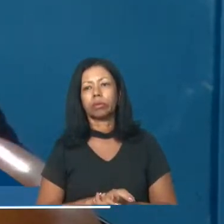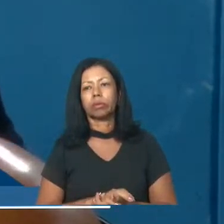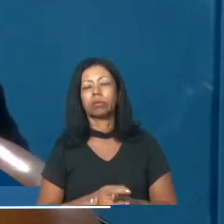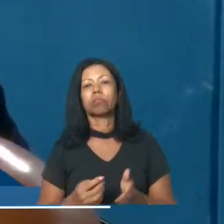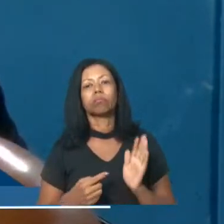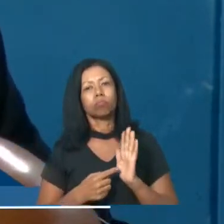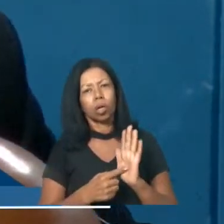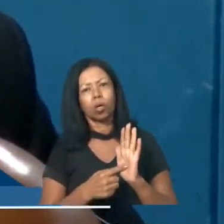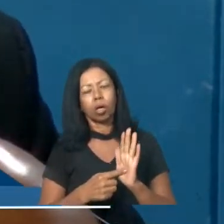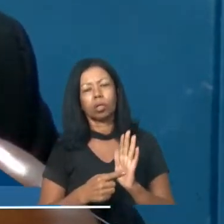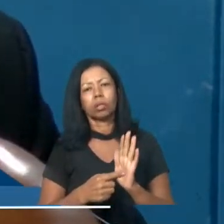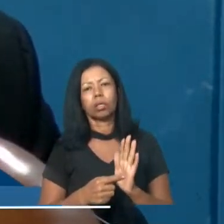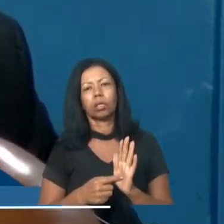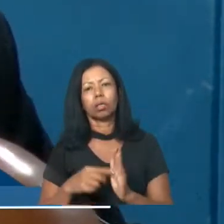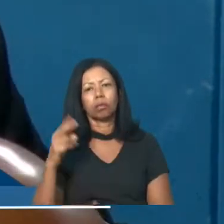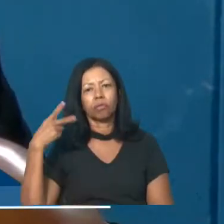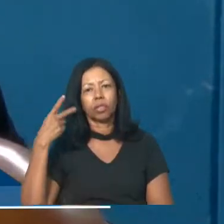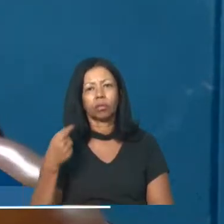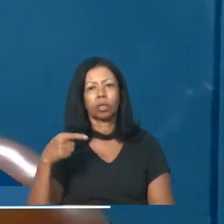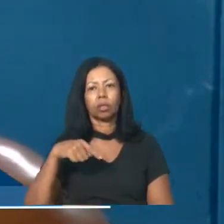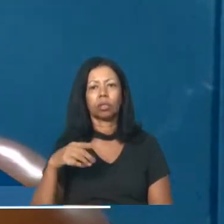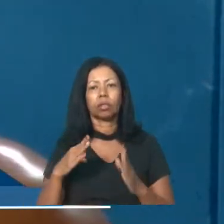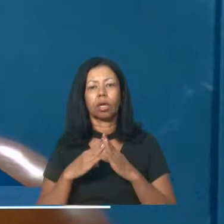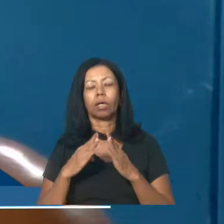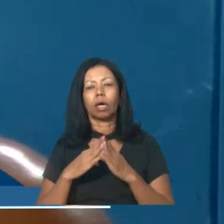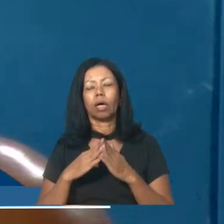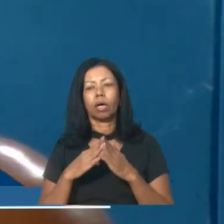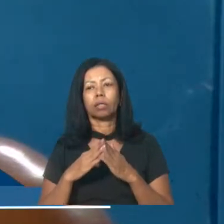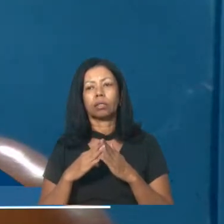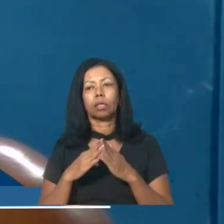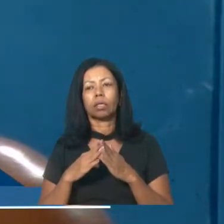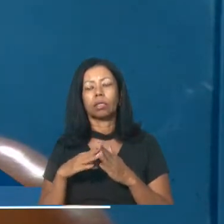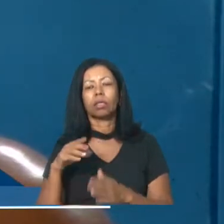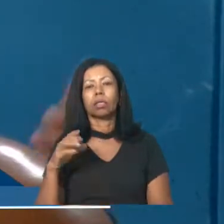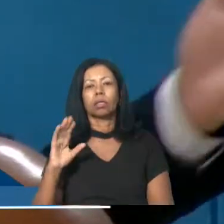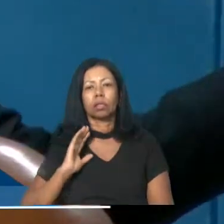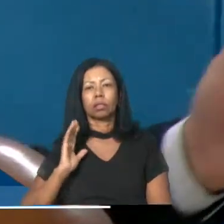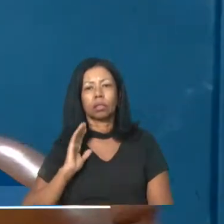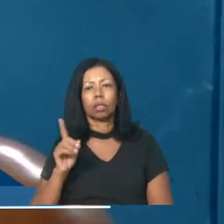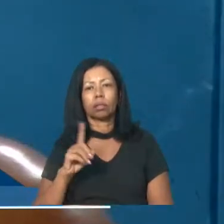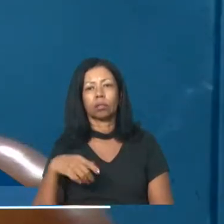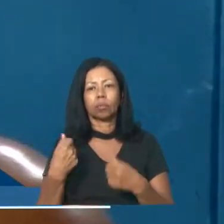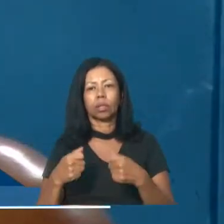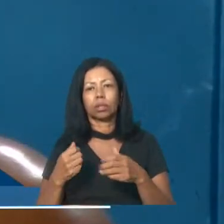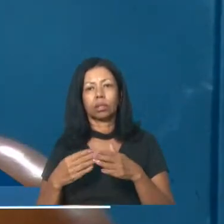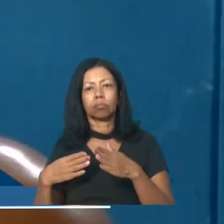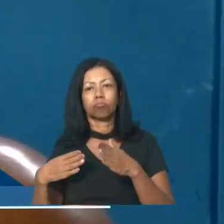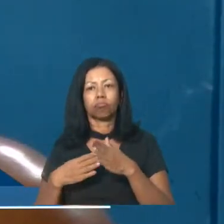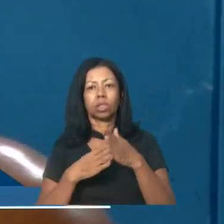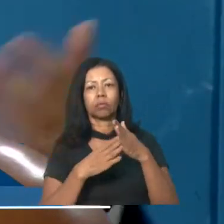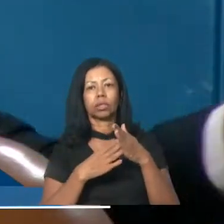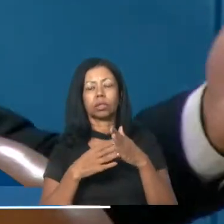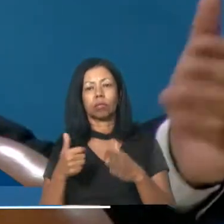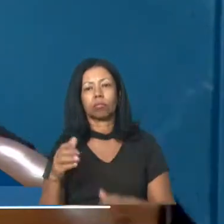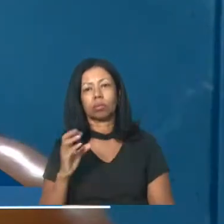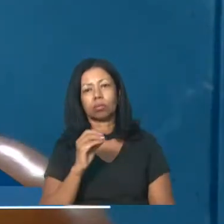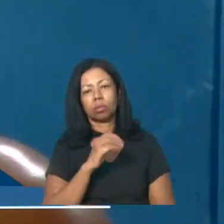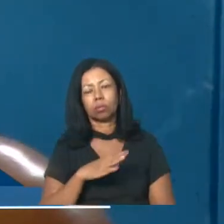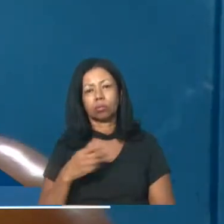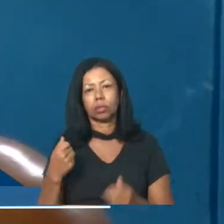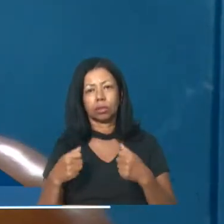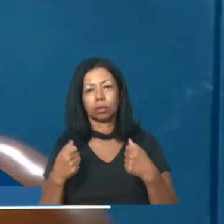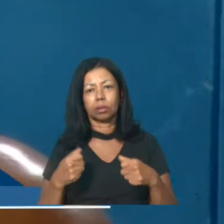aí, me identifica um vereador aqui da casa, 100 metros quadrados da cidade que não precisa de interdição, de intervenção